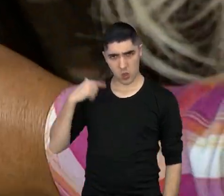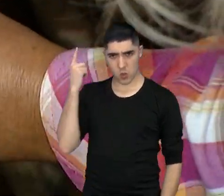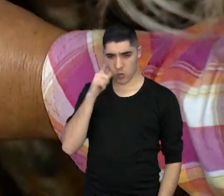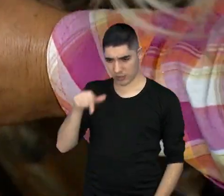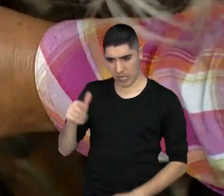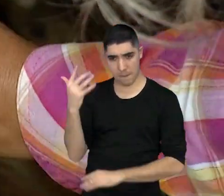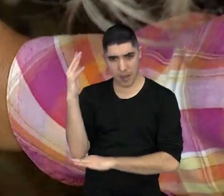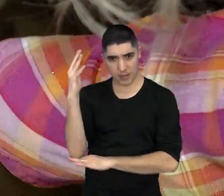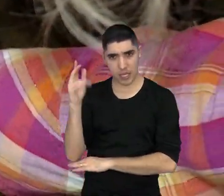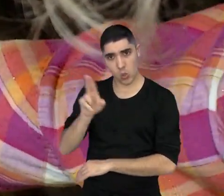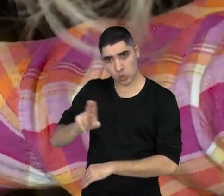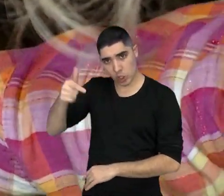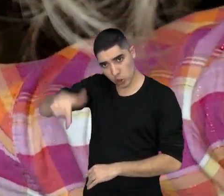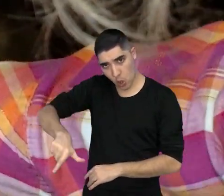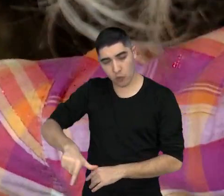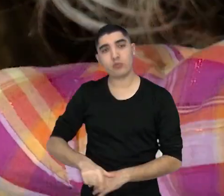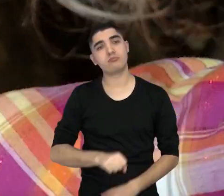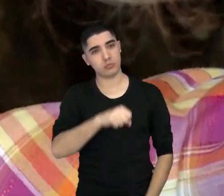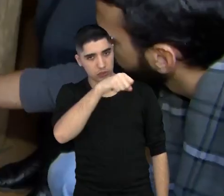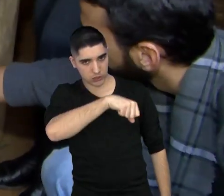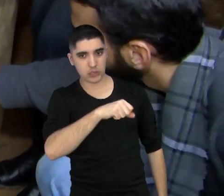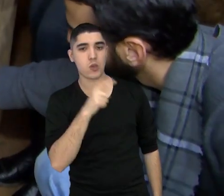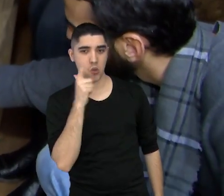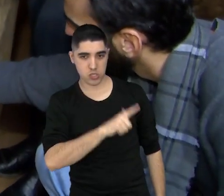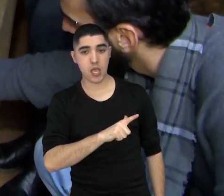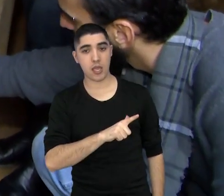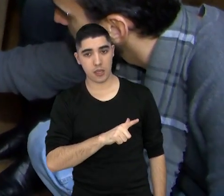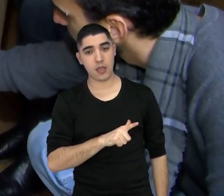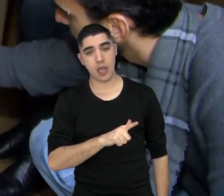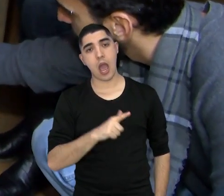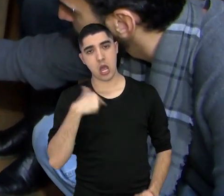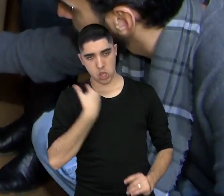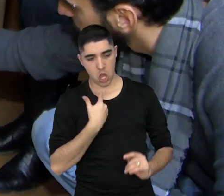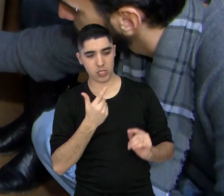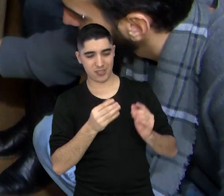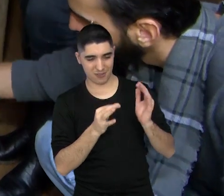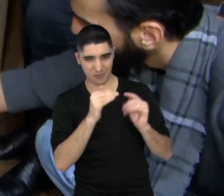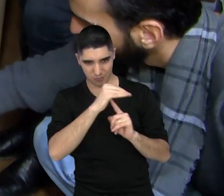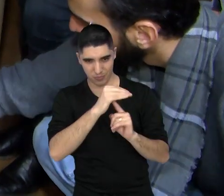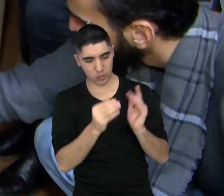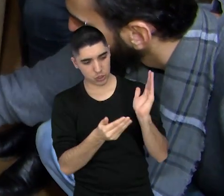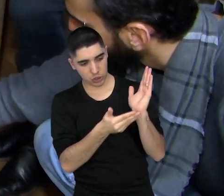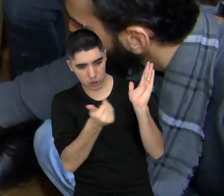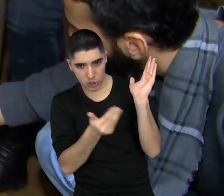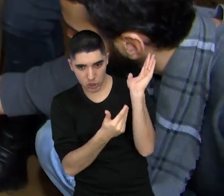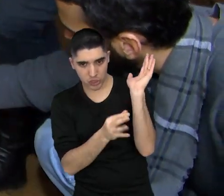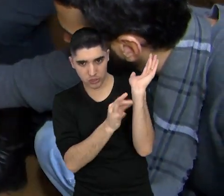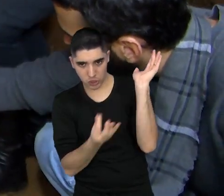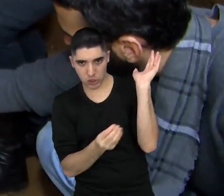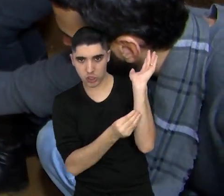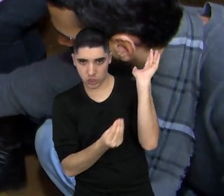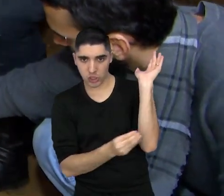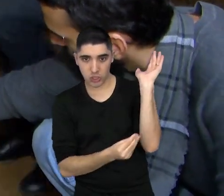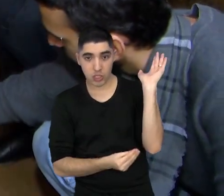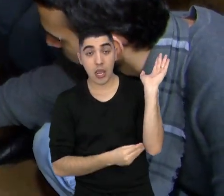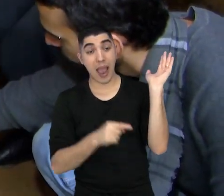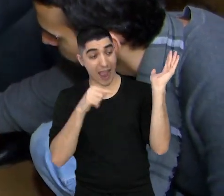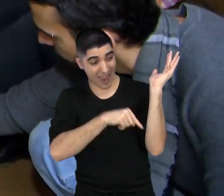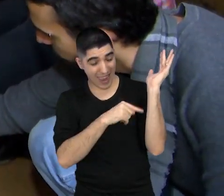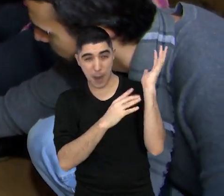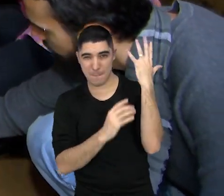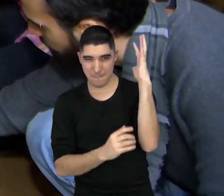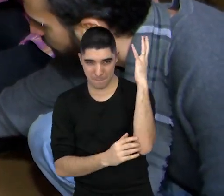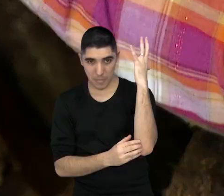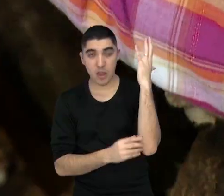consigo reaproveitar essa madeira depois? Sim. Ela nós fazemos a colheita, depois nós